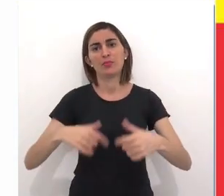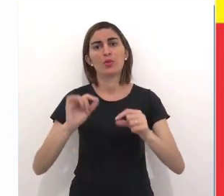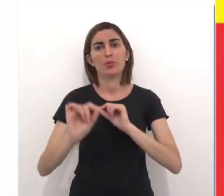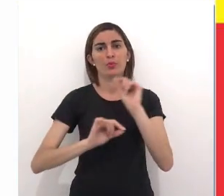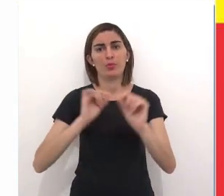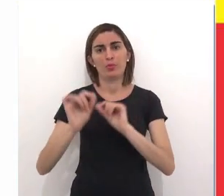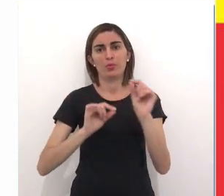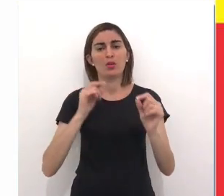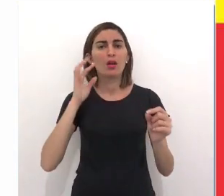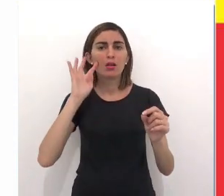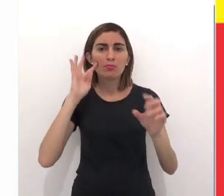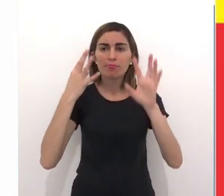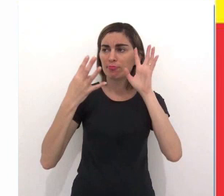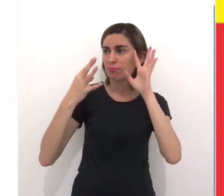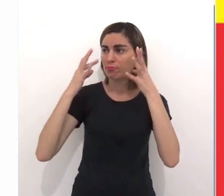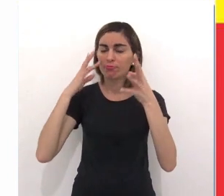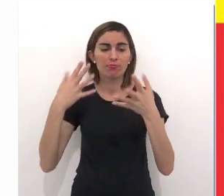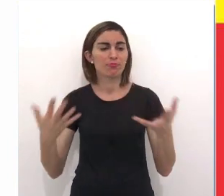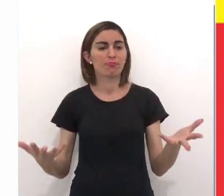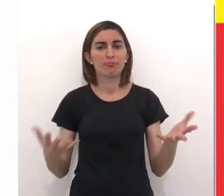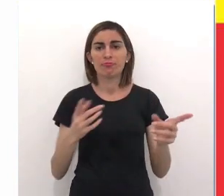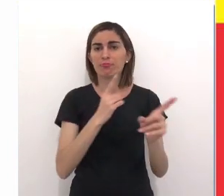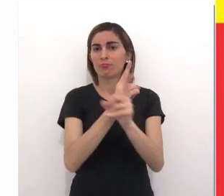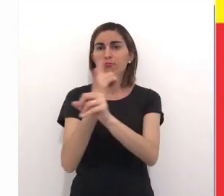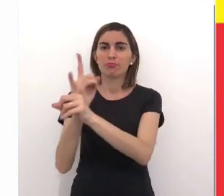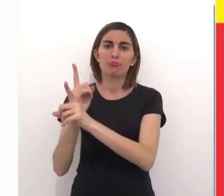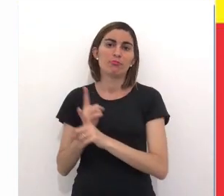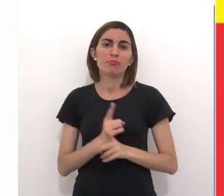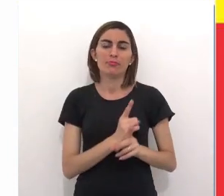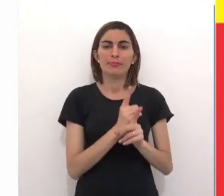agravadas, sobretudo pela solução